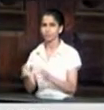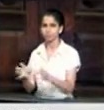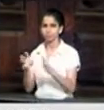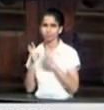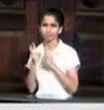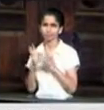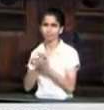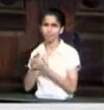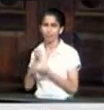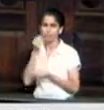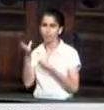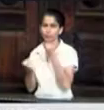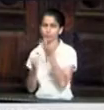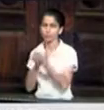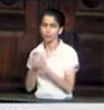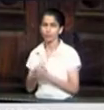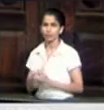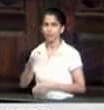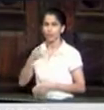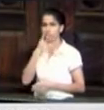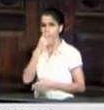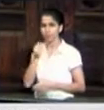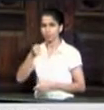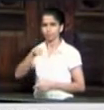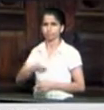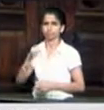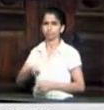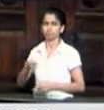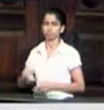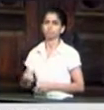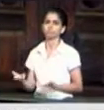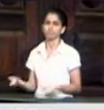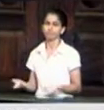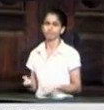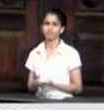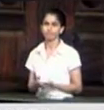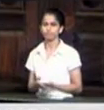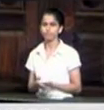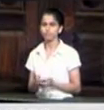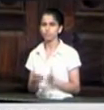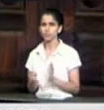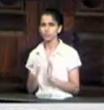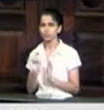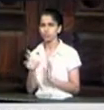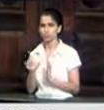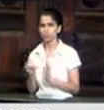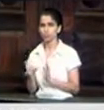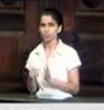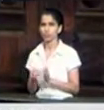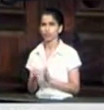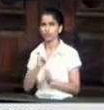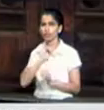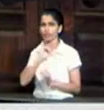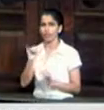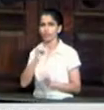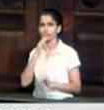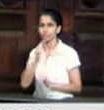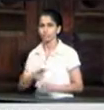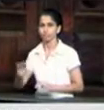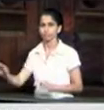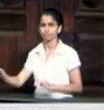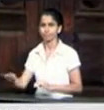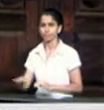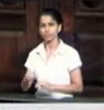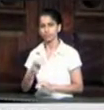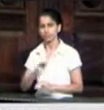a imposição de uma ideologia pautada no fato de dizer às crianças do ensino